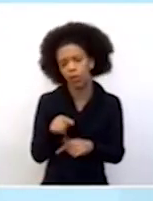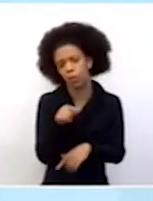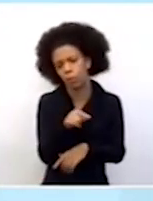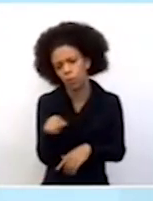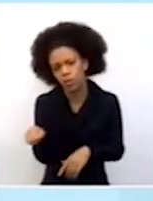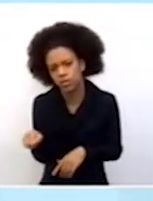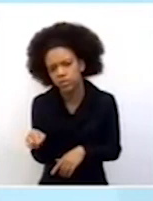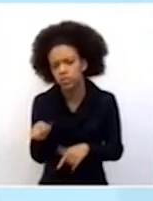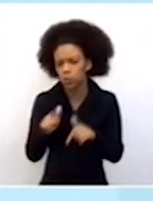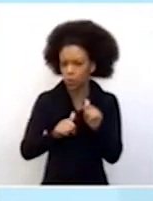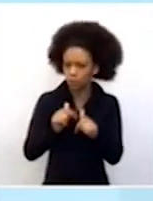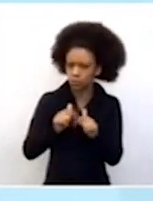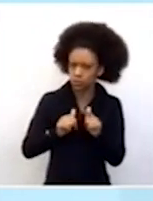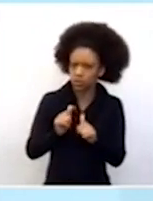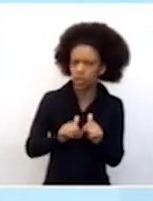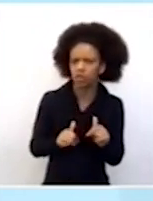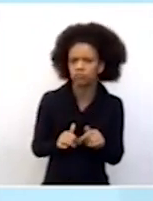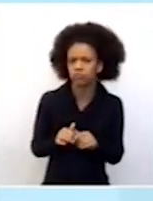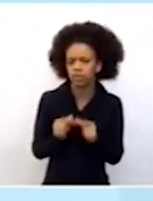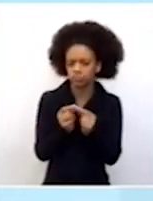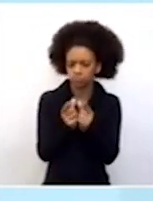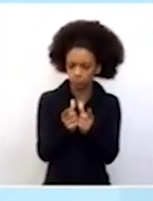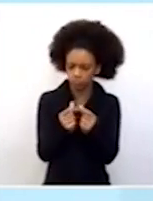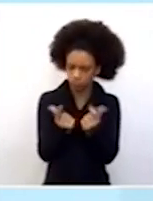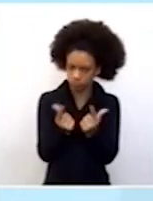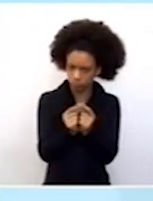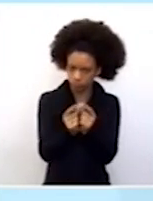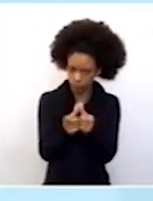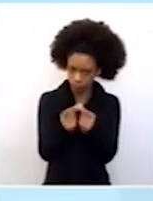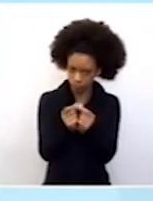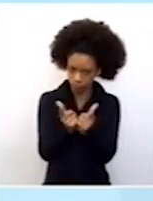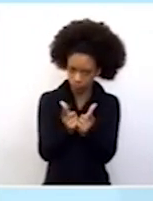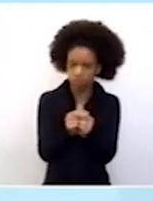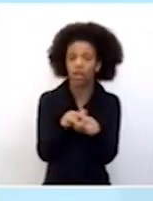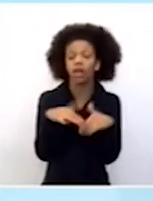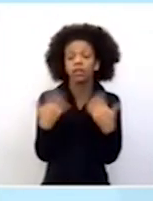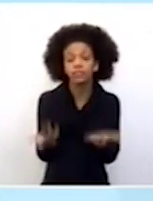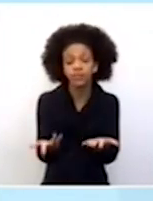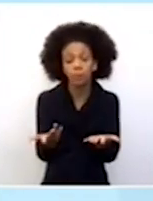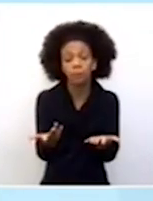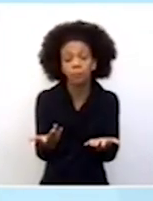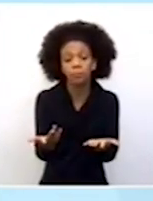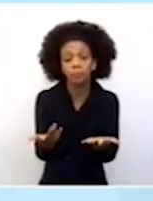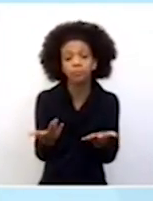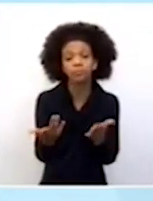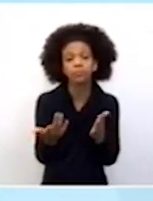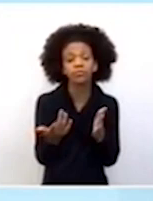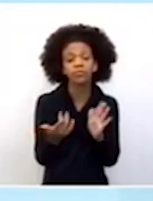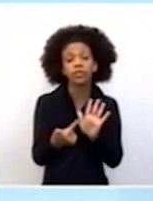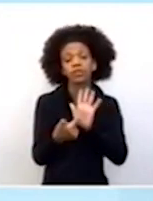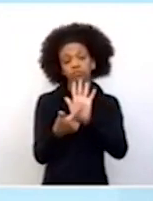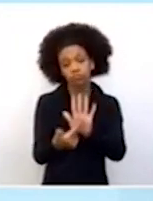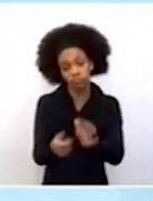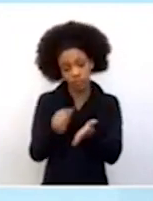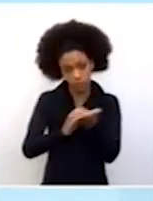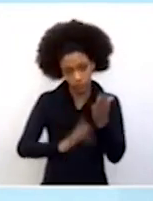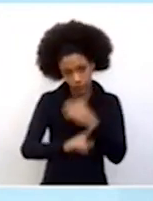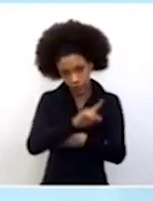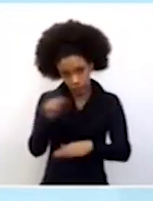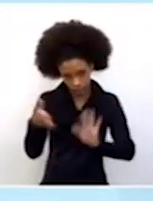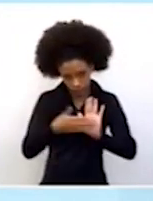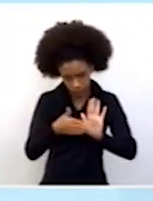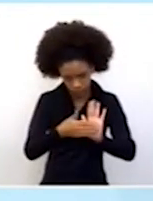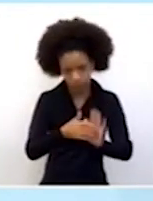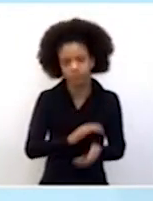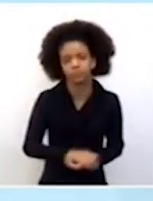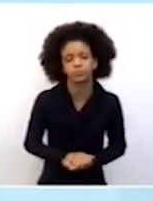com esse objeto, né, aí que nós vamos com essa ferramenta, né, eu abre e fecha. E aí, diante dessa atividade que nós vamos propor aos professores e